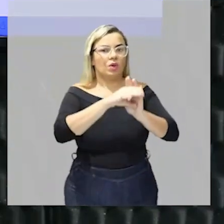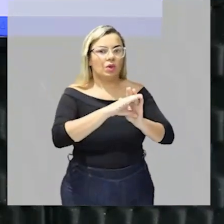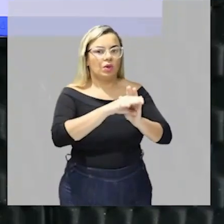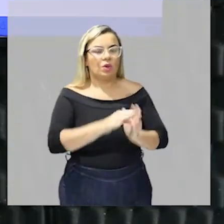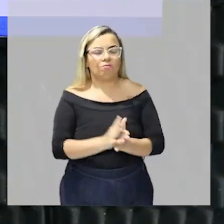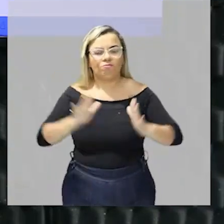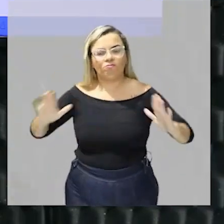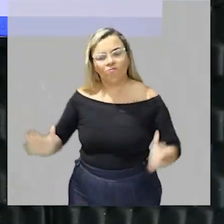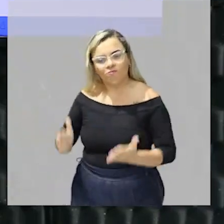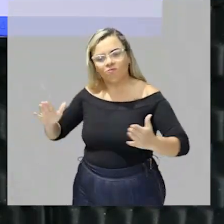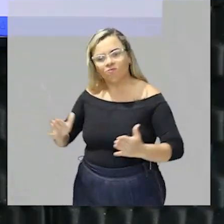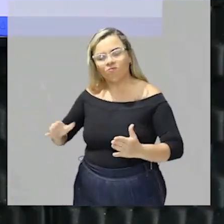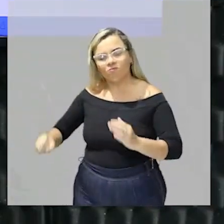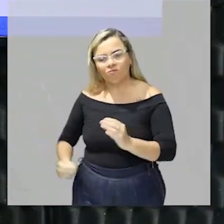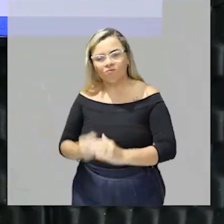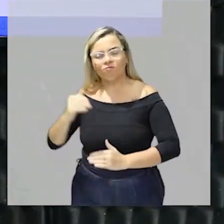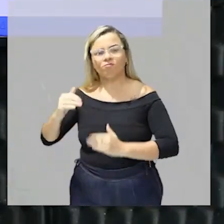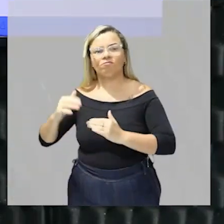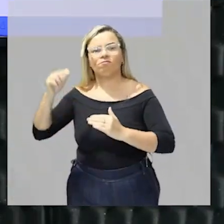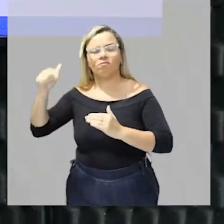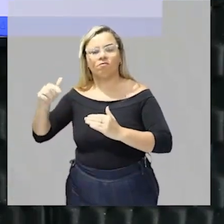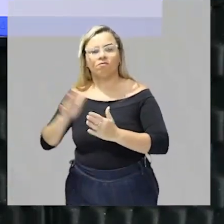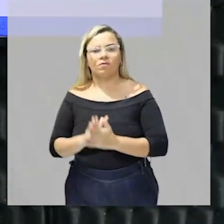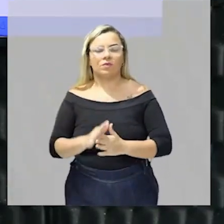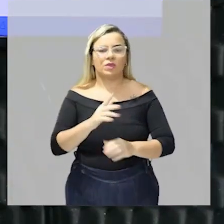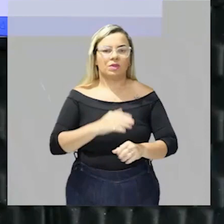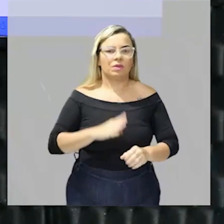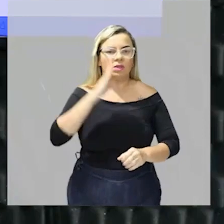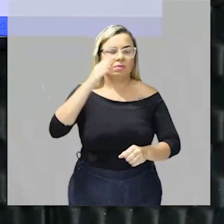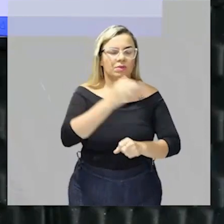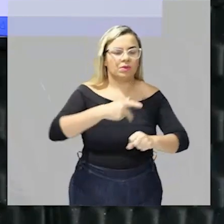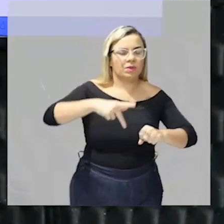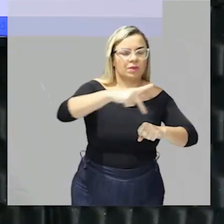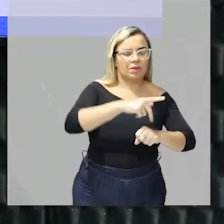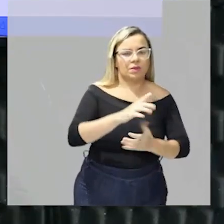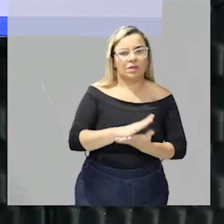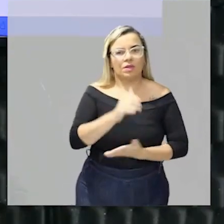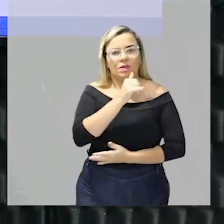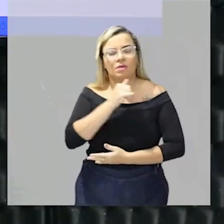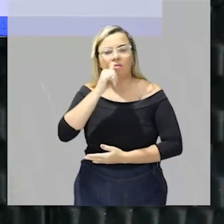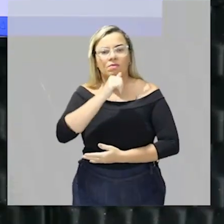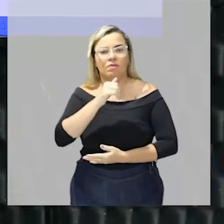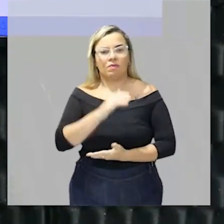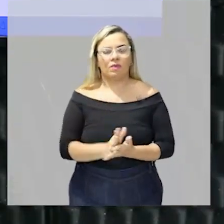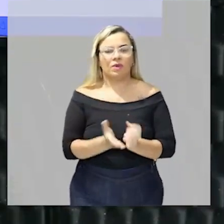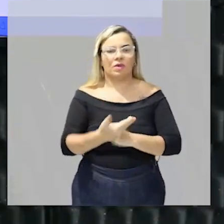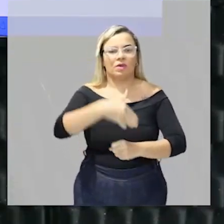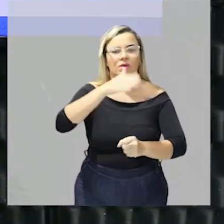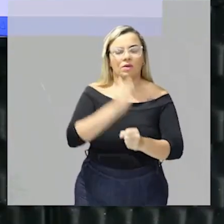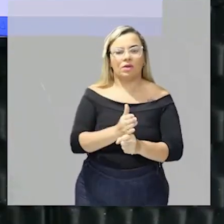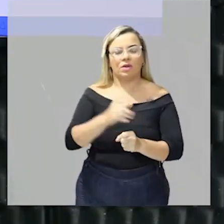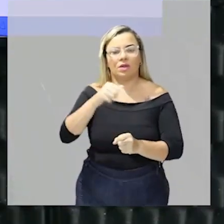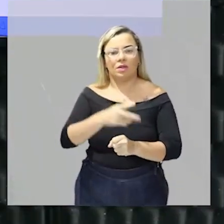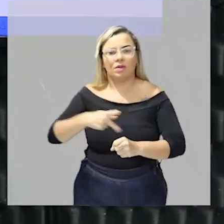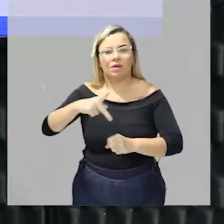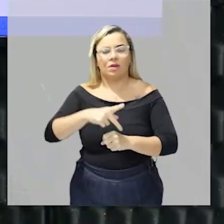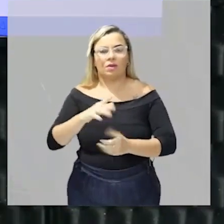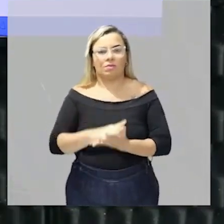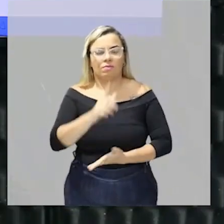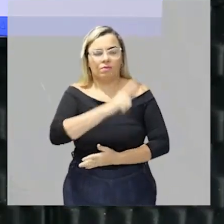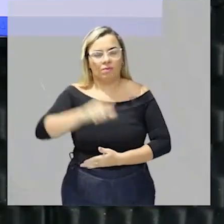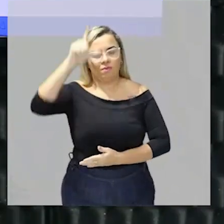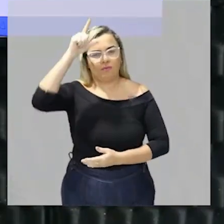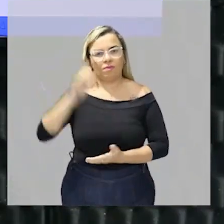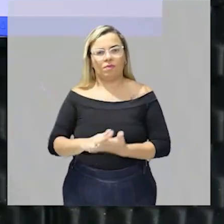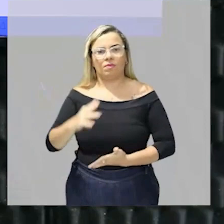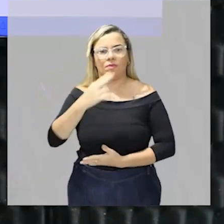ascensão, principalmente ali na Itália e na Alemanha, na Itália fascista, na Alemanha nazista, desses